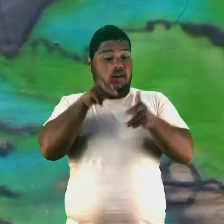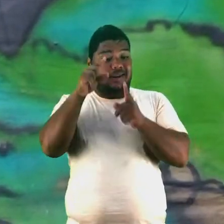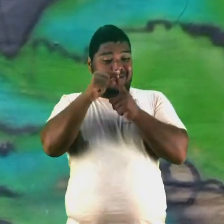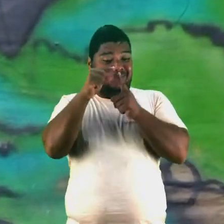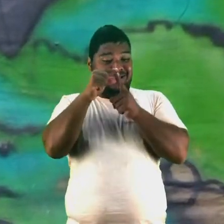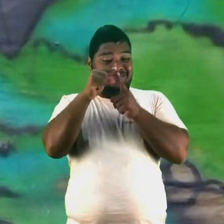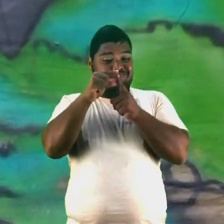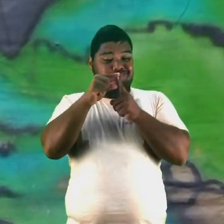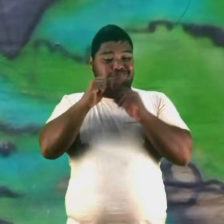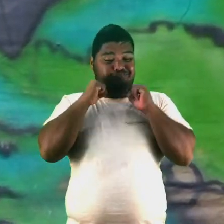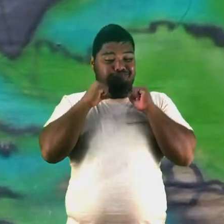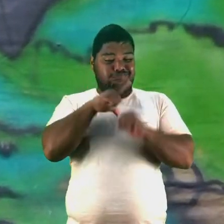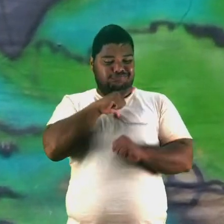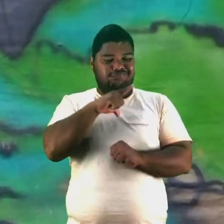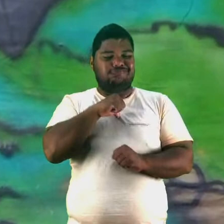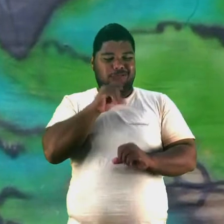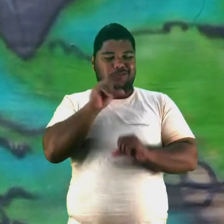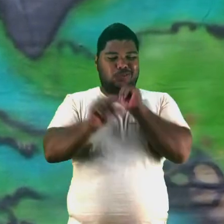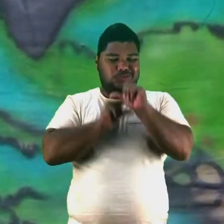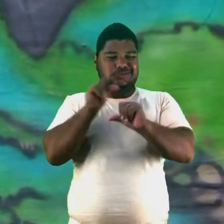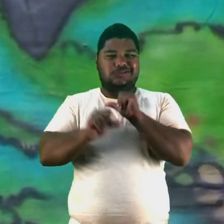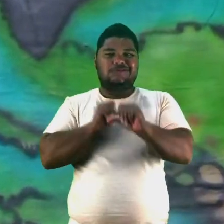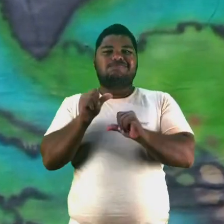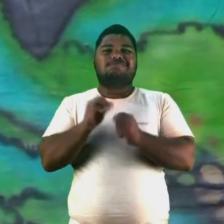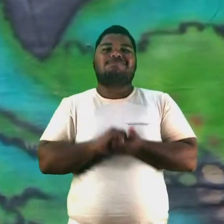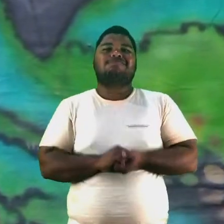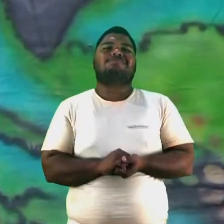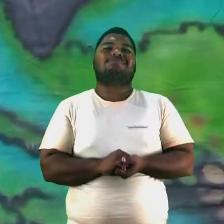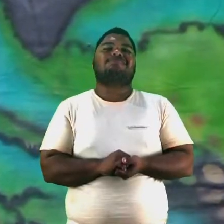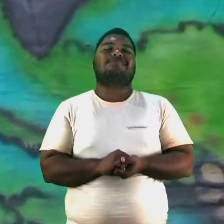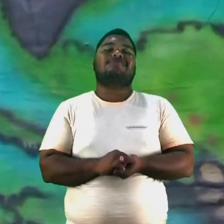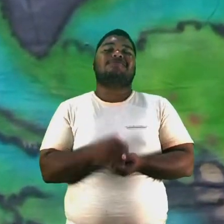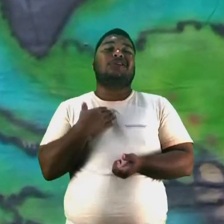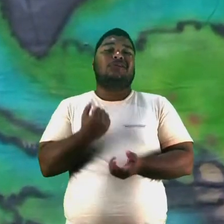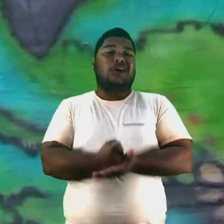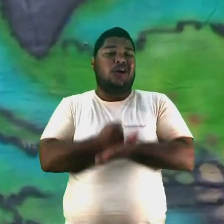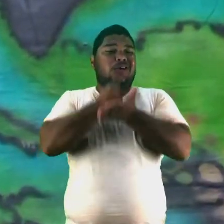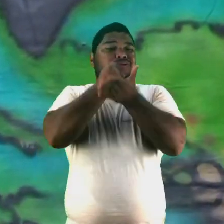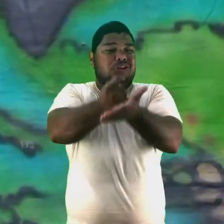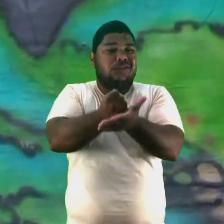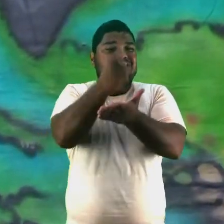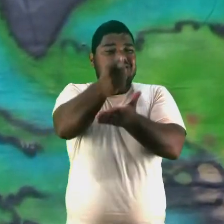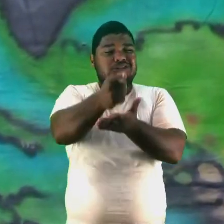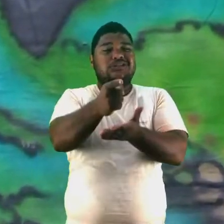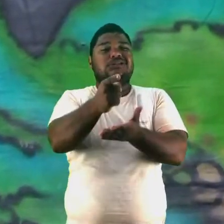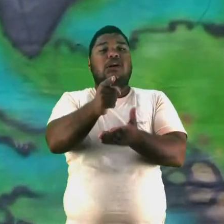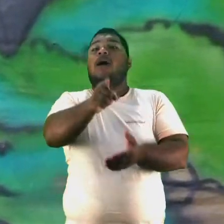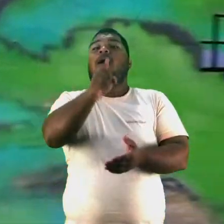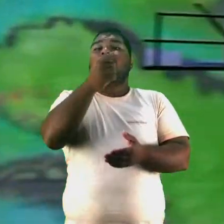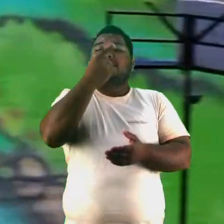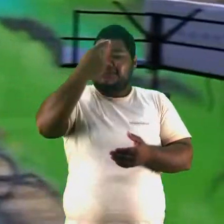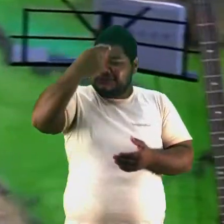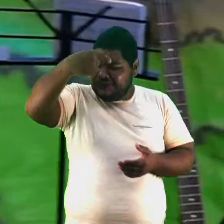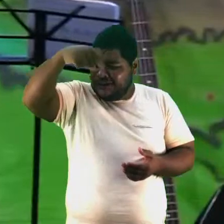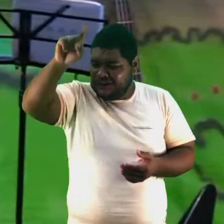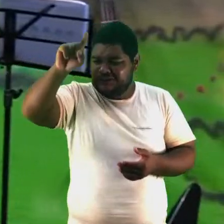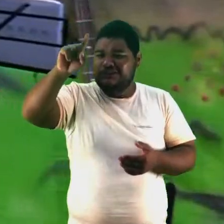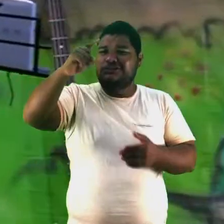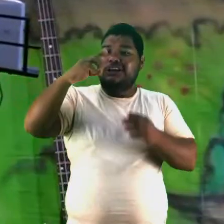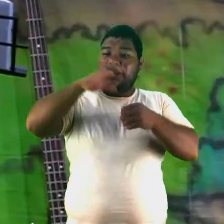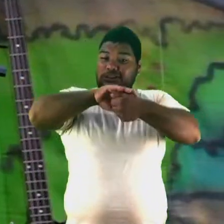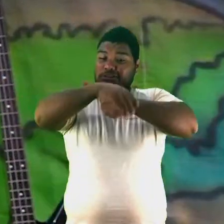transformador. Eu quero incentivar você, que você saia daqui essa noite